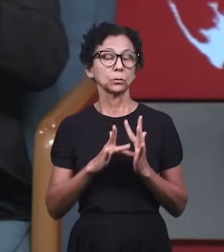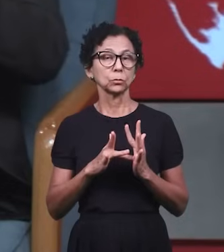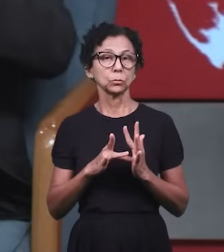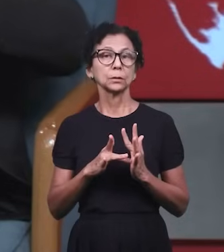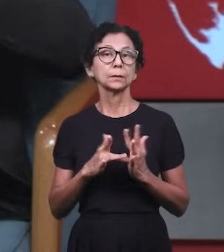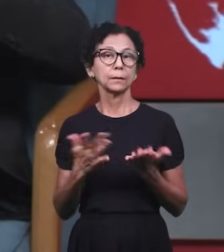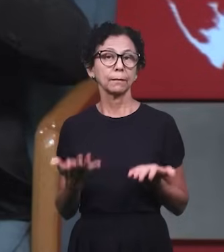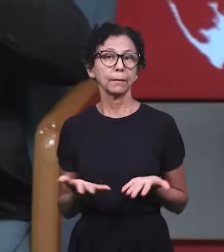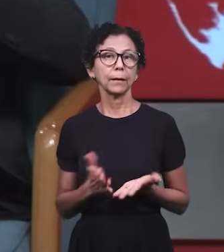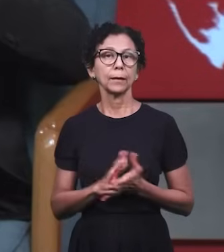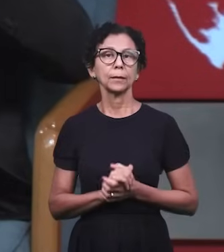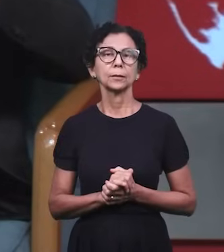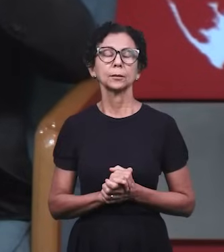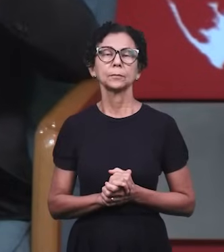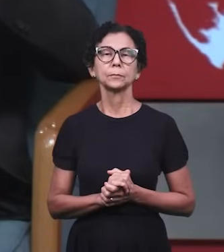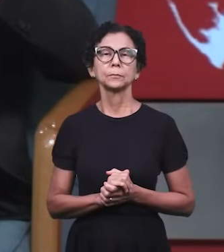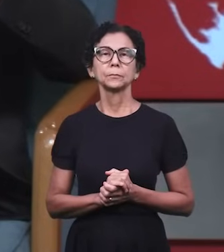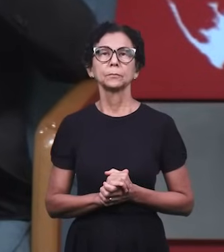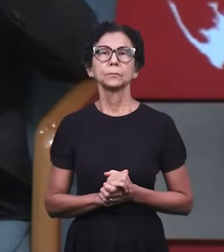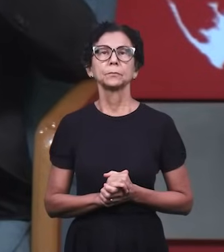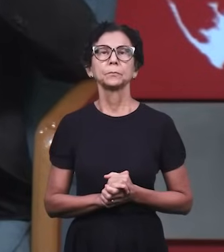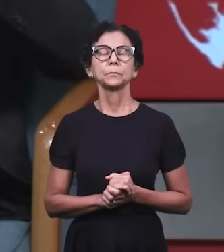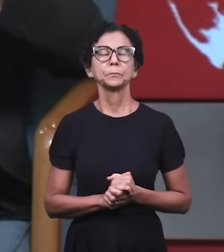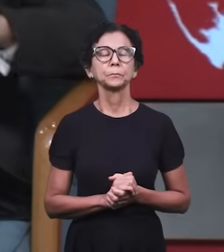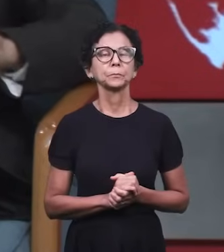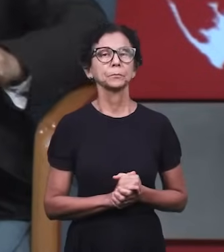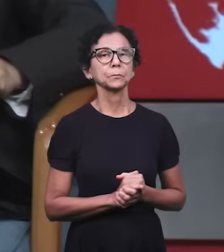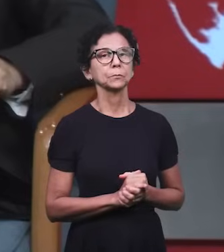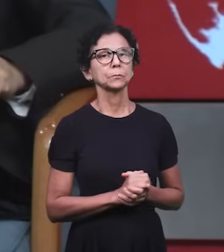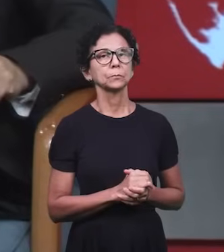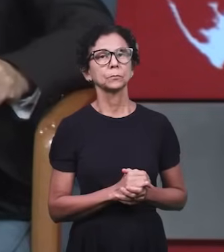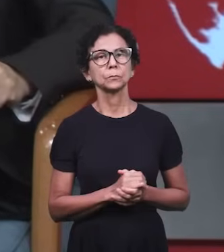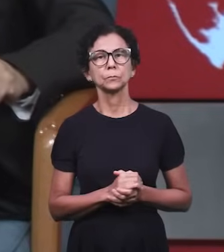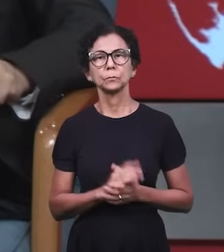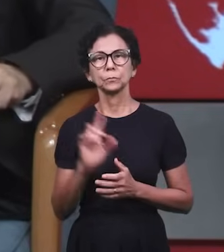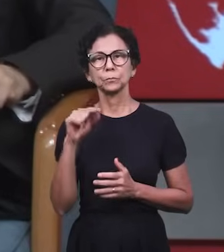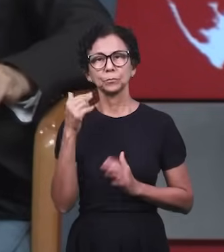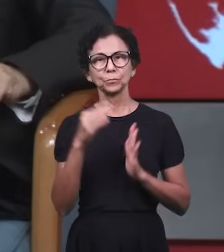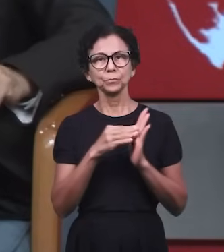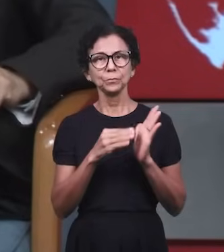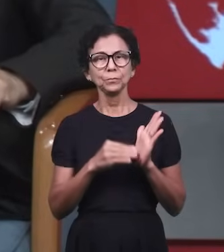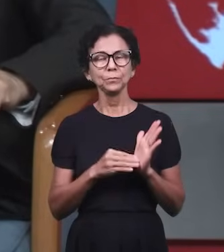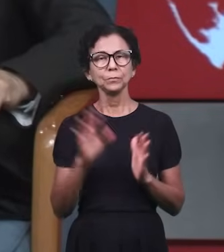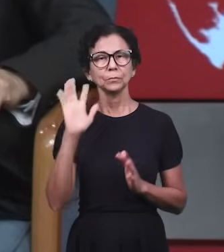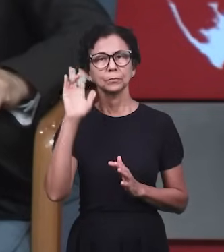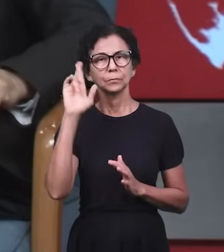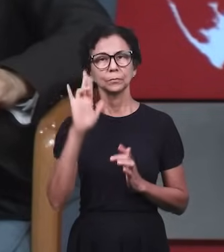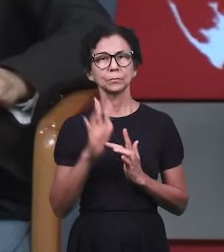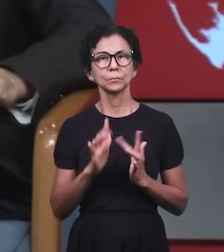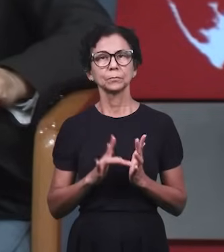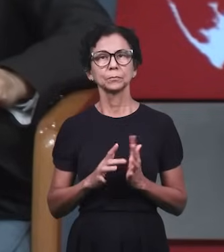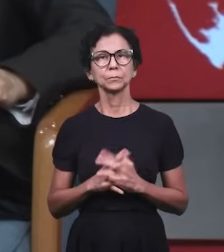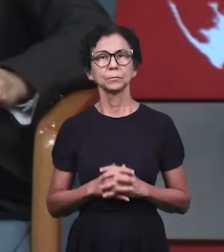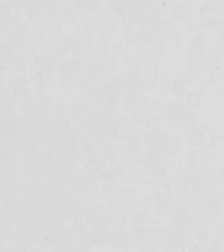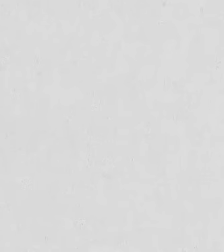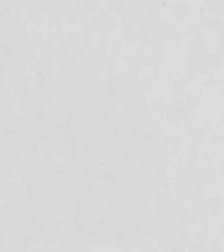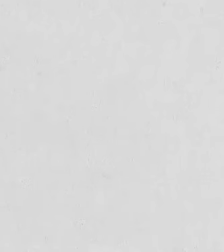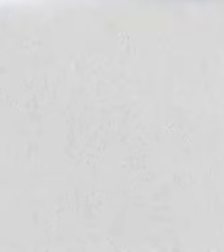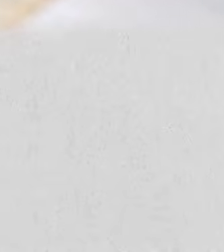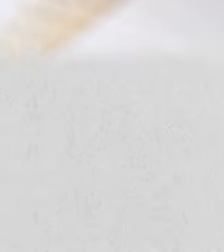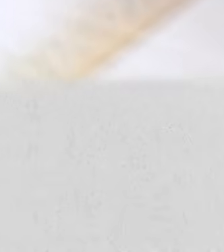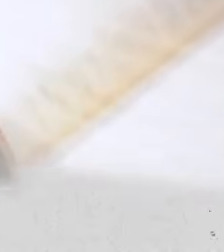entendimento do dom na vida da igreja, mas nós vamos falar no nosso próximo programa. A paz do Senhor a todos.